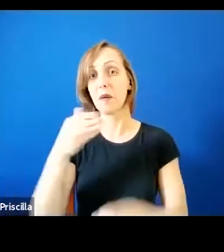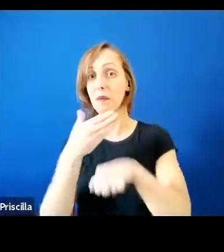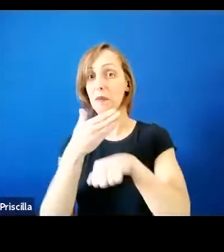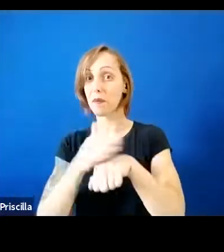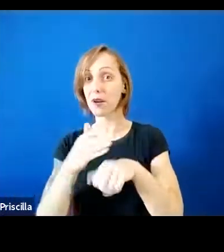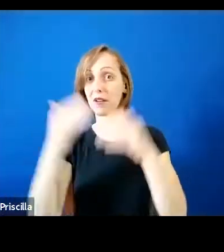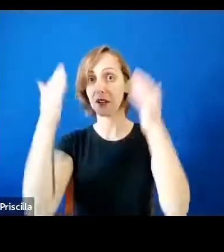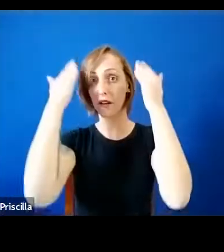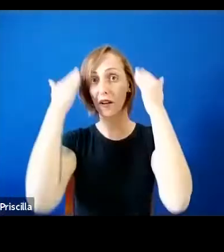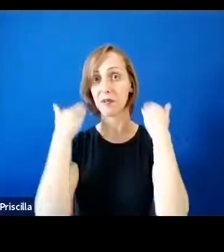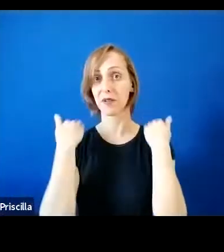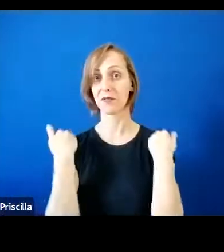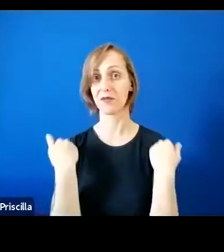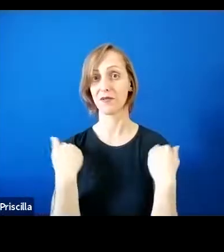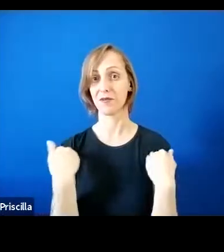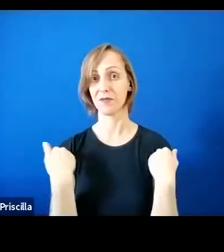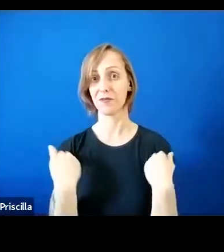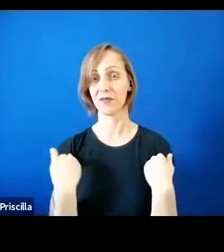compridos,